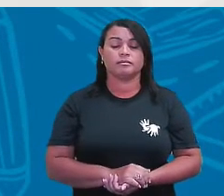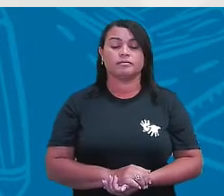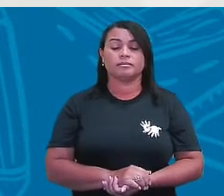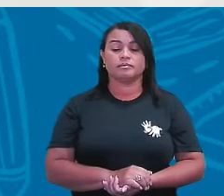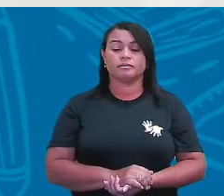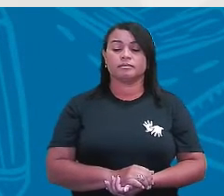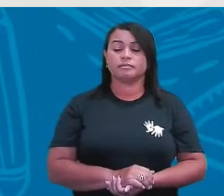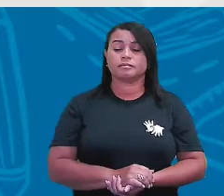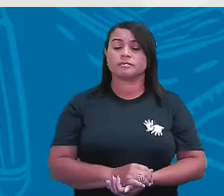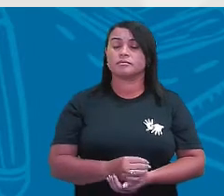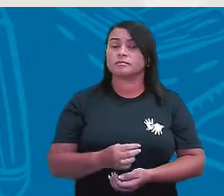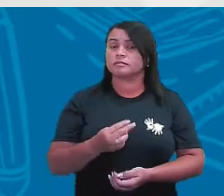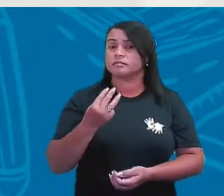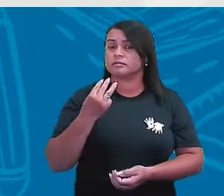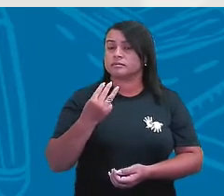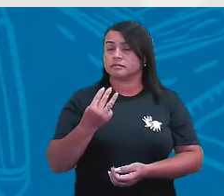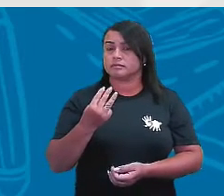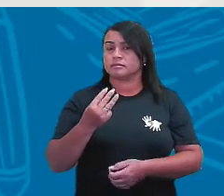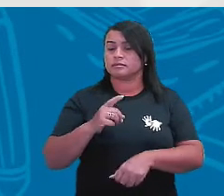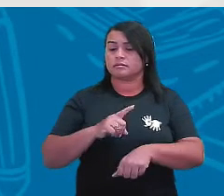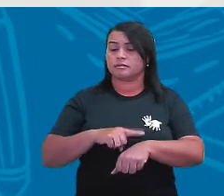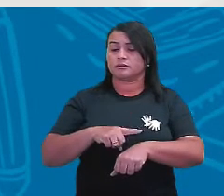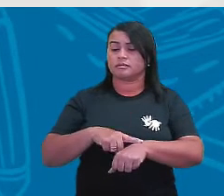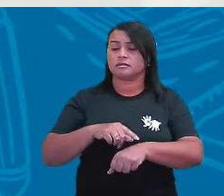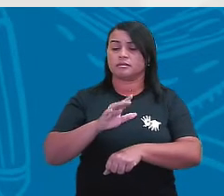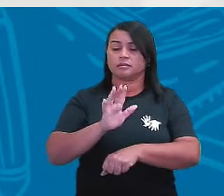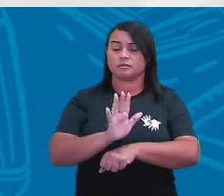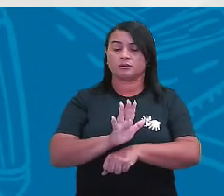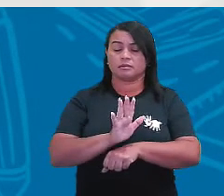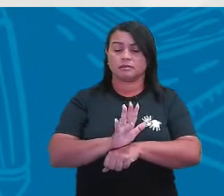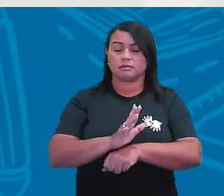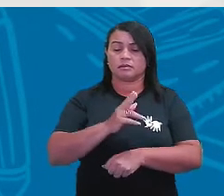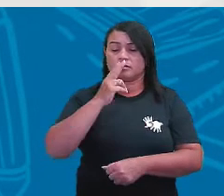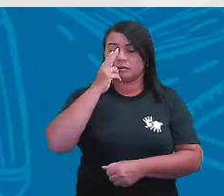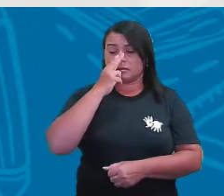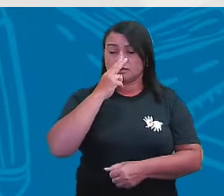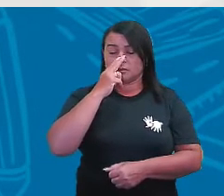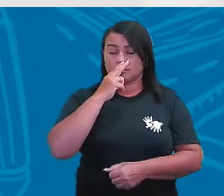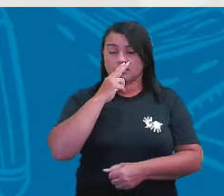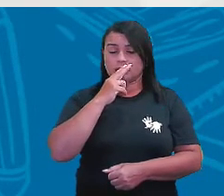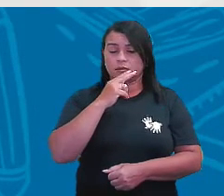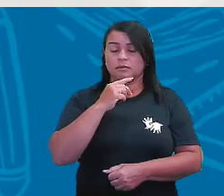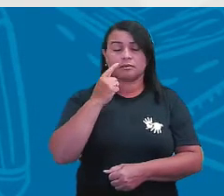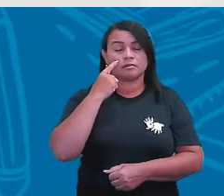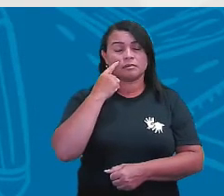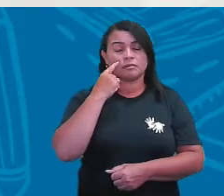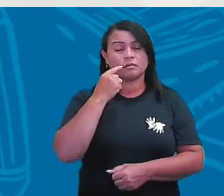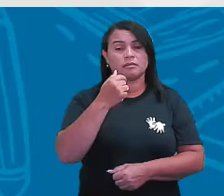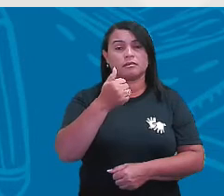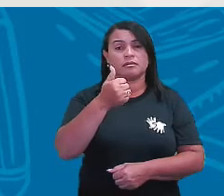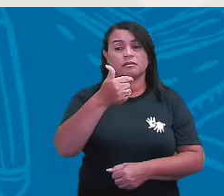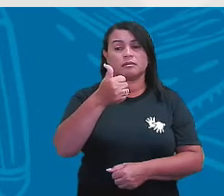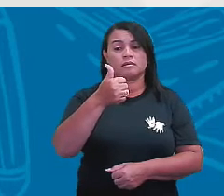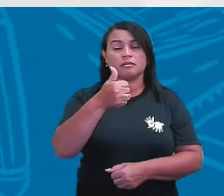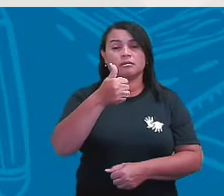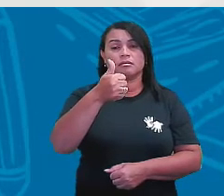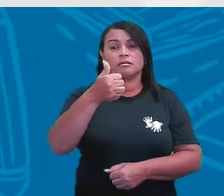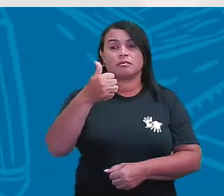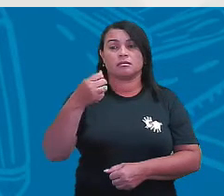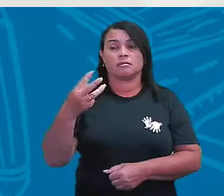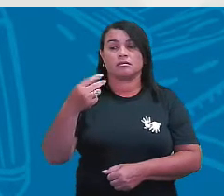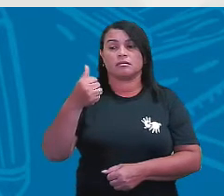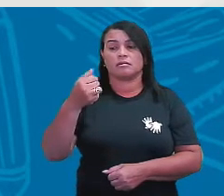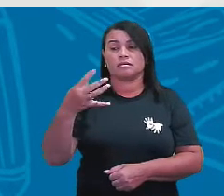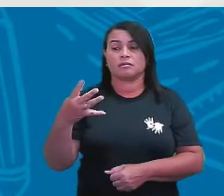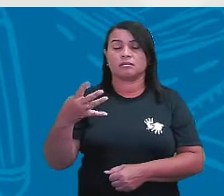3 horas da tarde é o mesmo que dizer, ó, sair do 12. Então, 13,